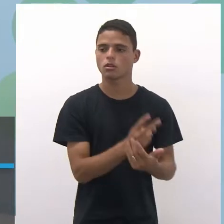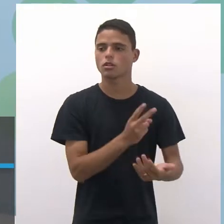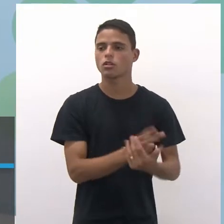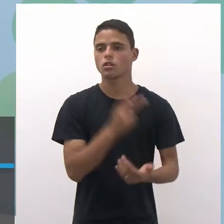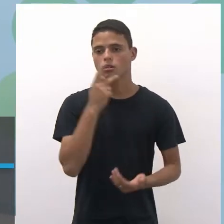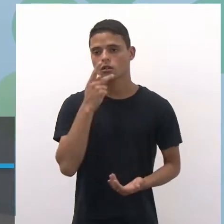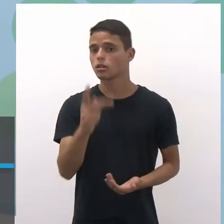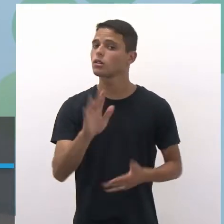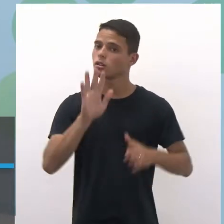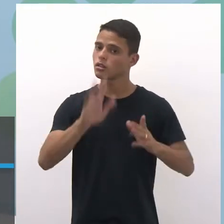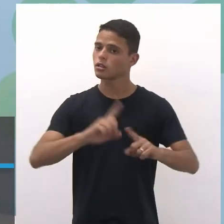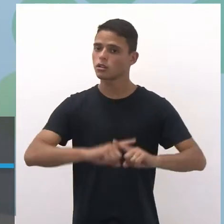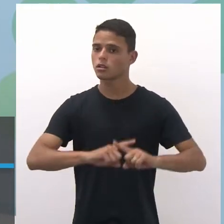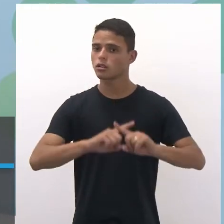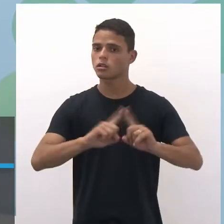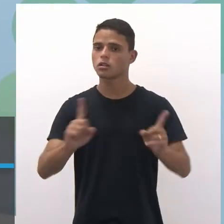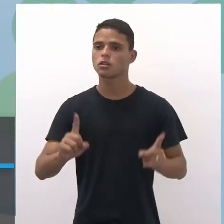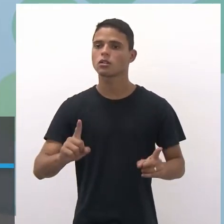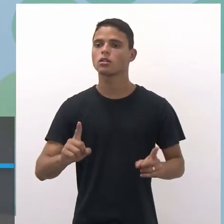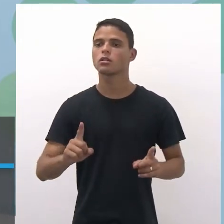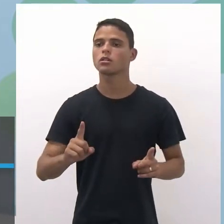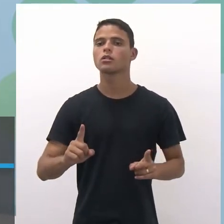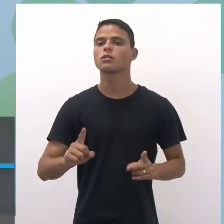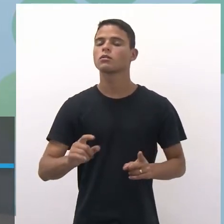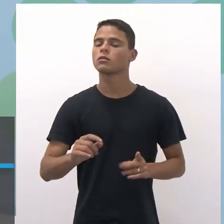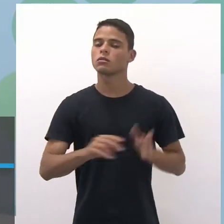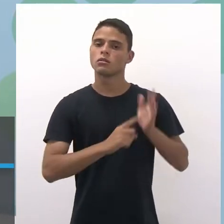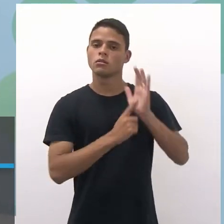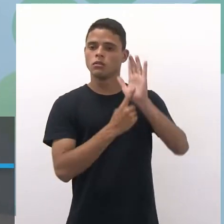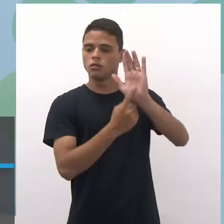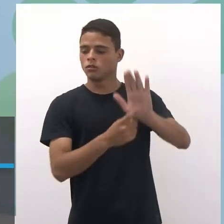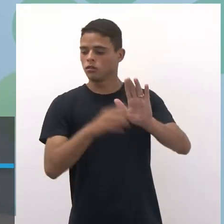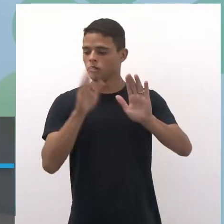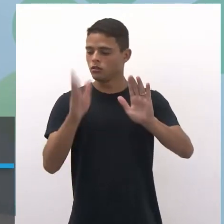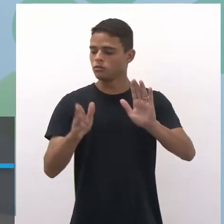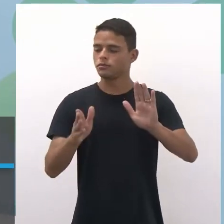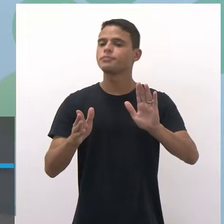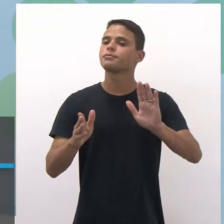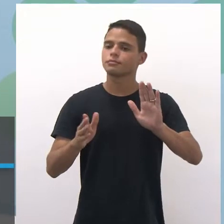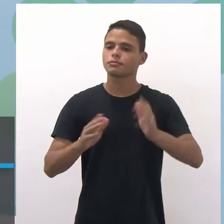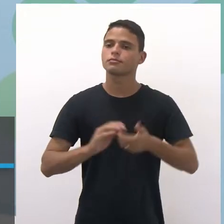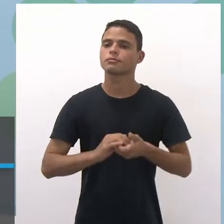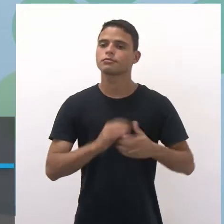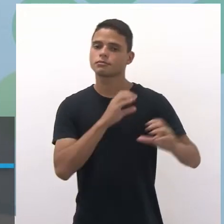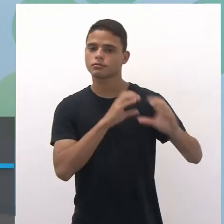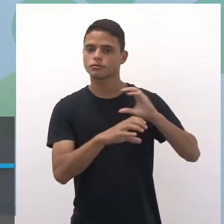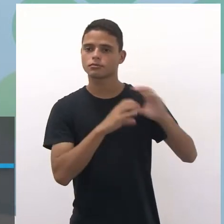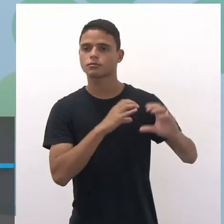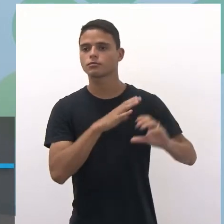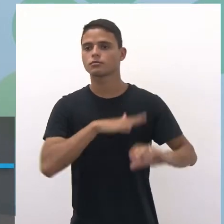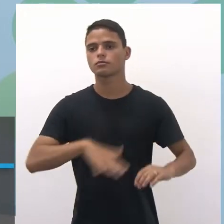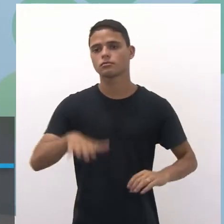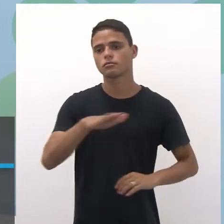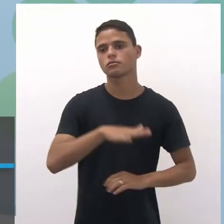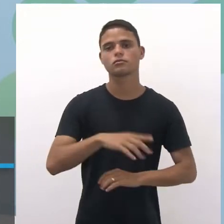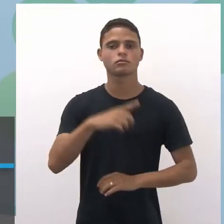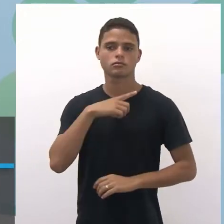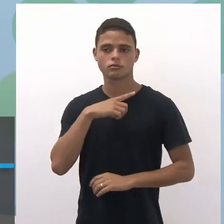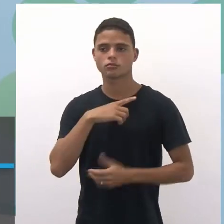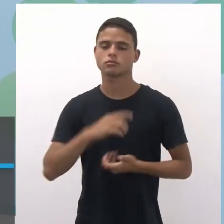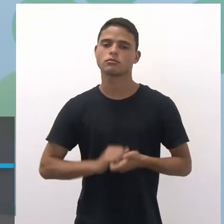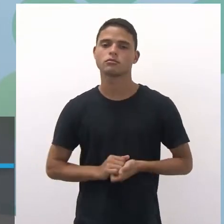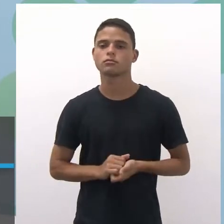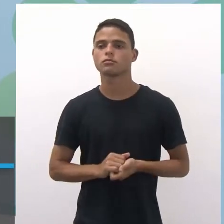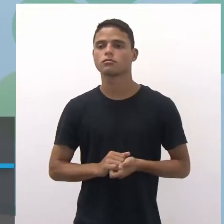mas possibilitar o que já está sendo exibido por outros veículos de comunicação que os estudantes têm acesso, né? Não adianta a